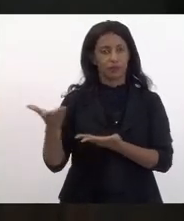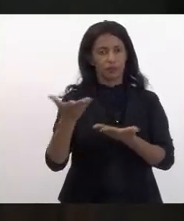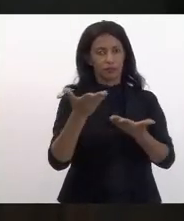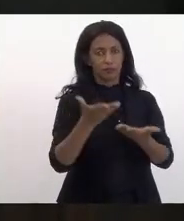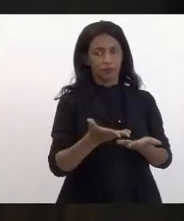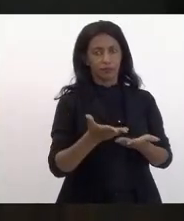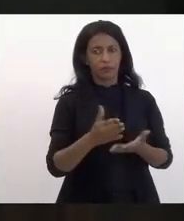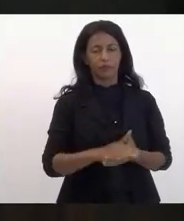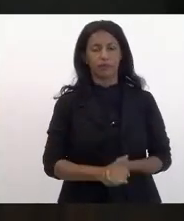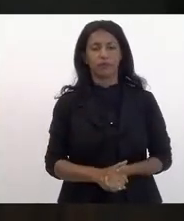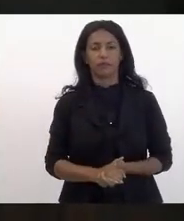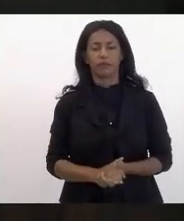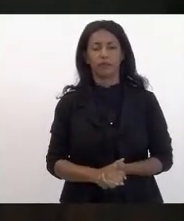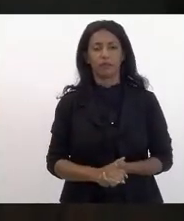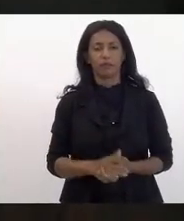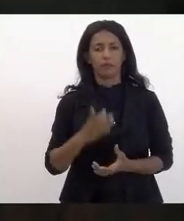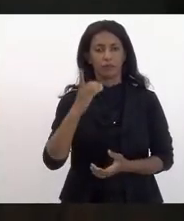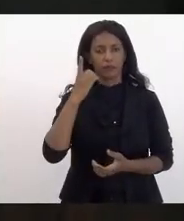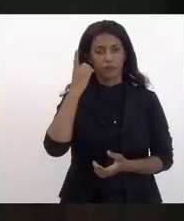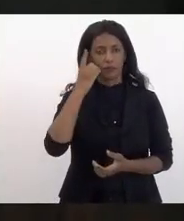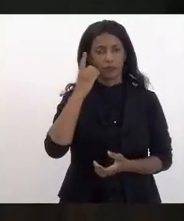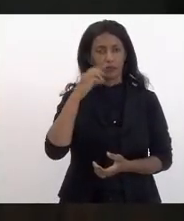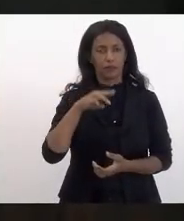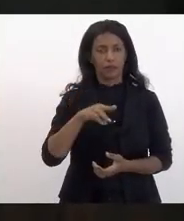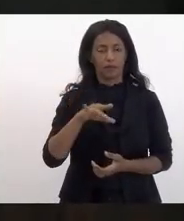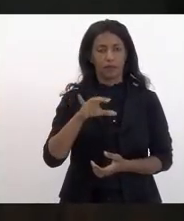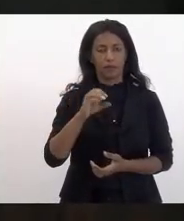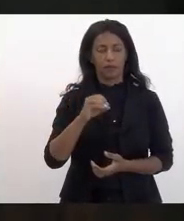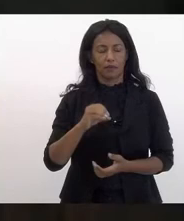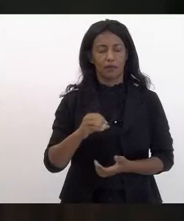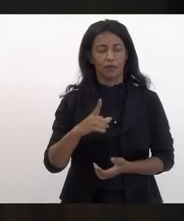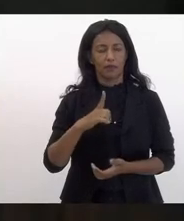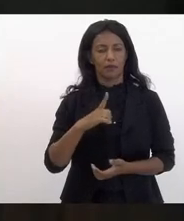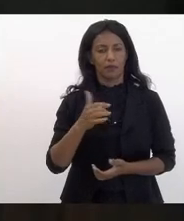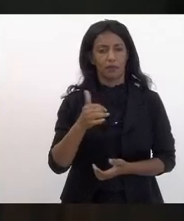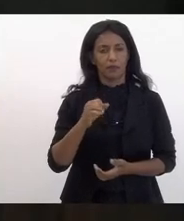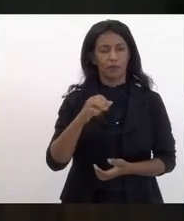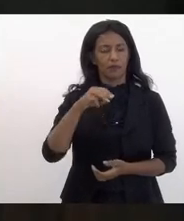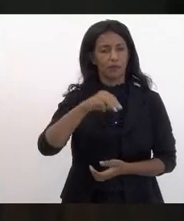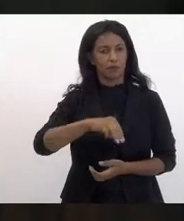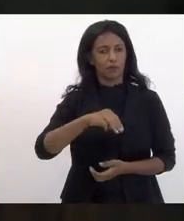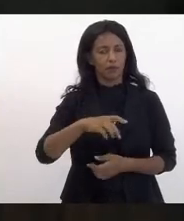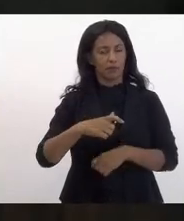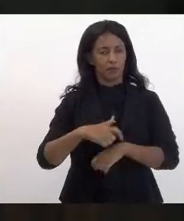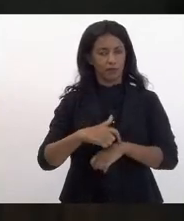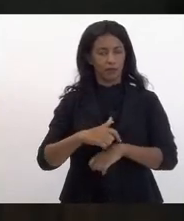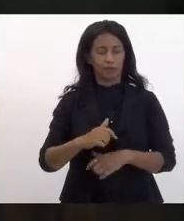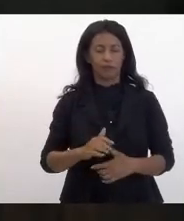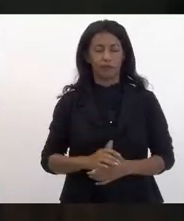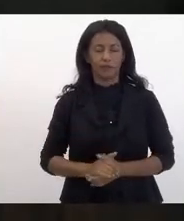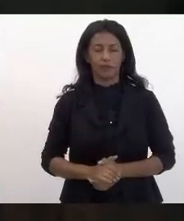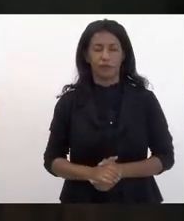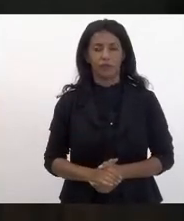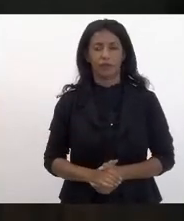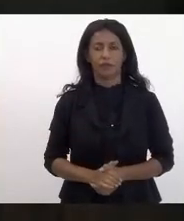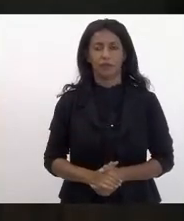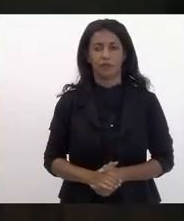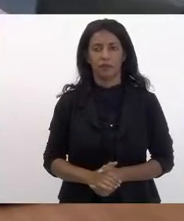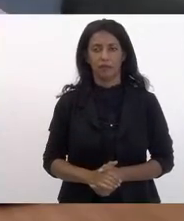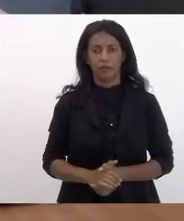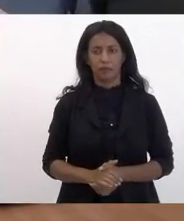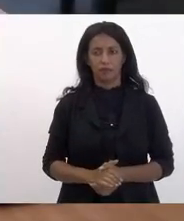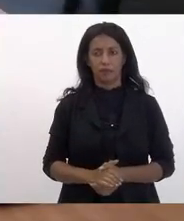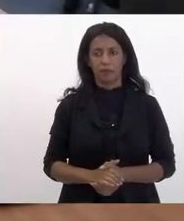orador inscrito é o deputado Márcio Galberto. Vossa Excelência dispõe de 10 minutos no tempo regimental.